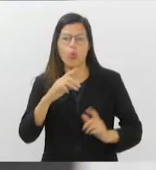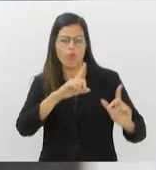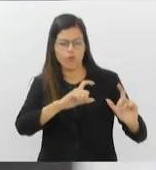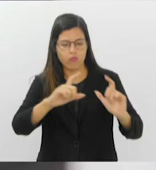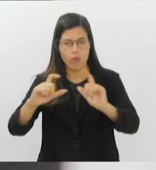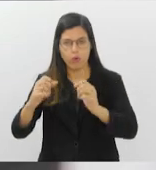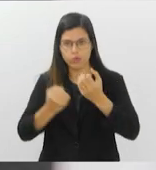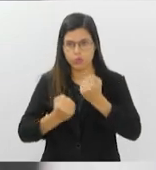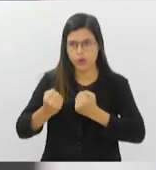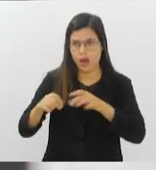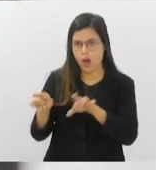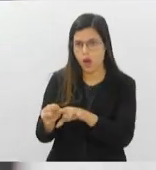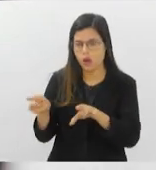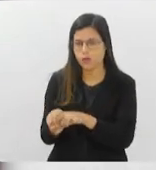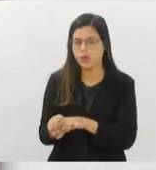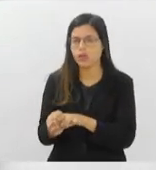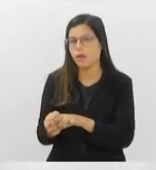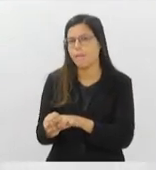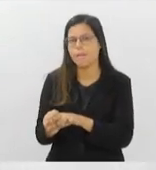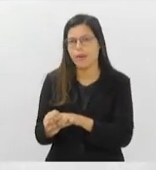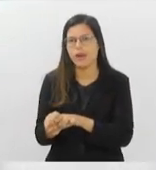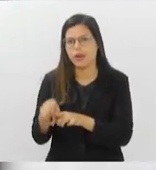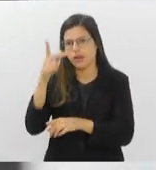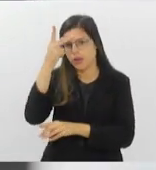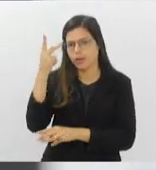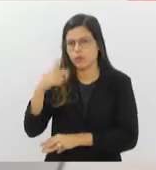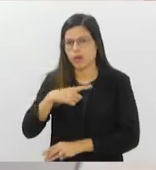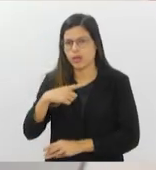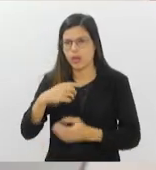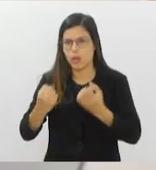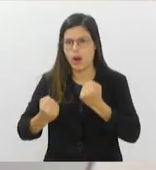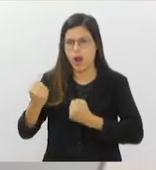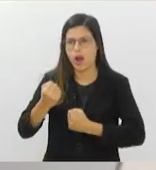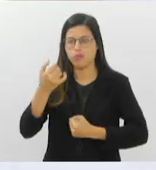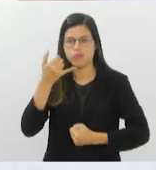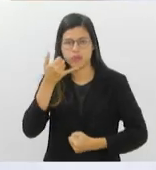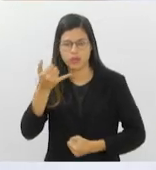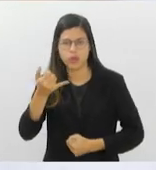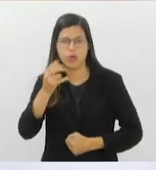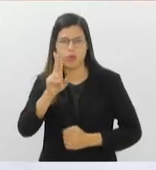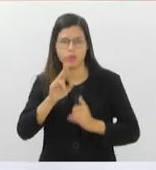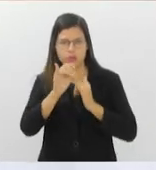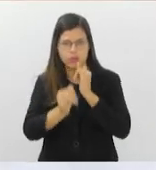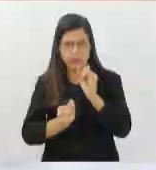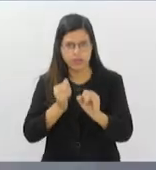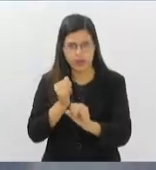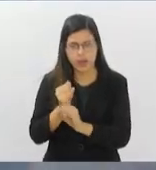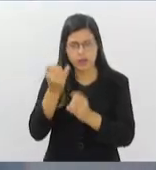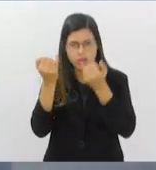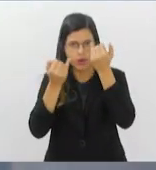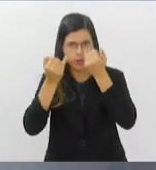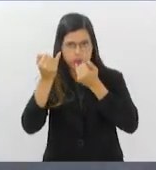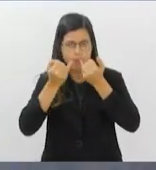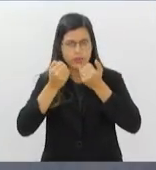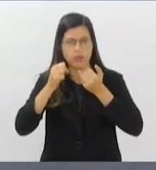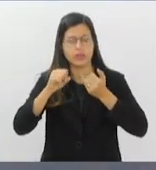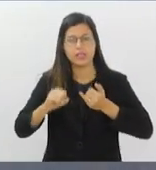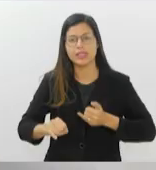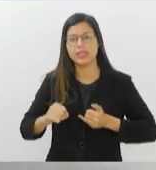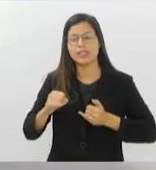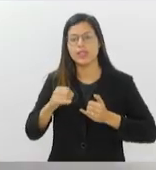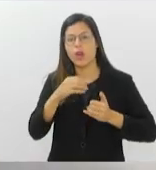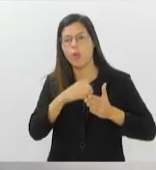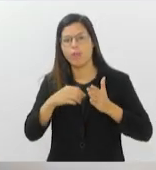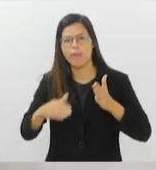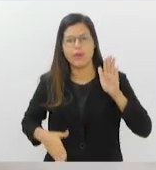do proprietário ou seu representante, tiradas por um celular conectado à internet. Com as informações cruzadas, se um criminoso tentar se